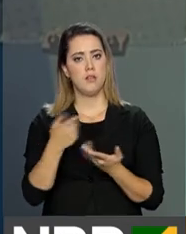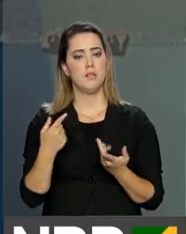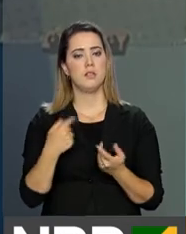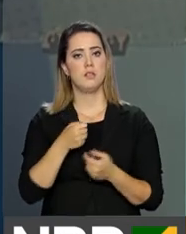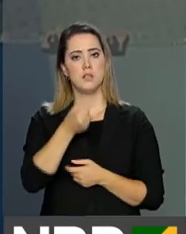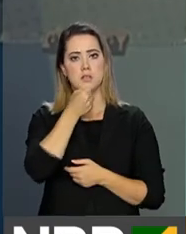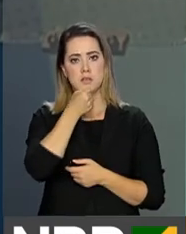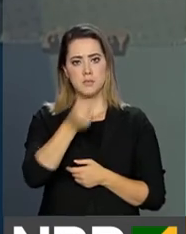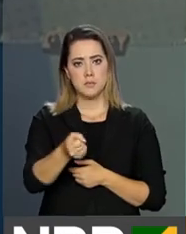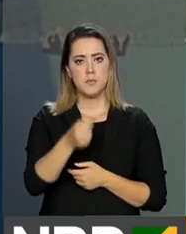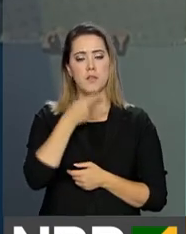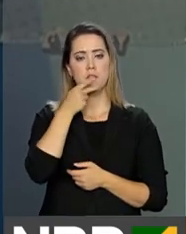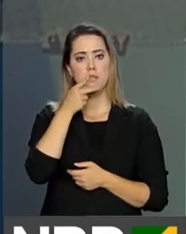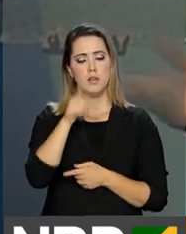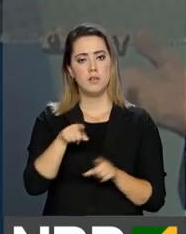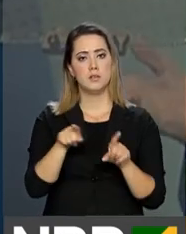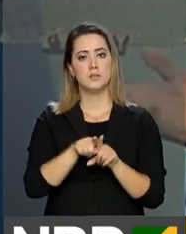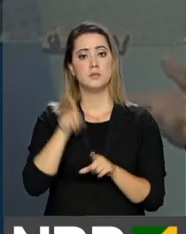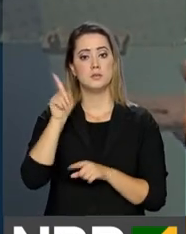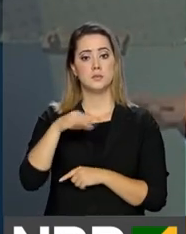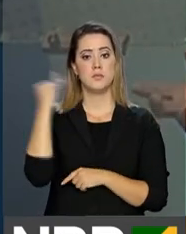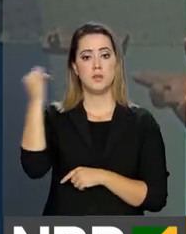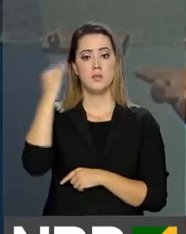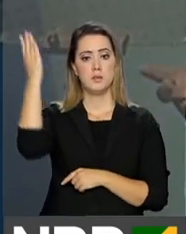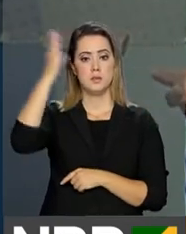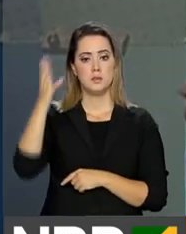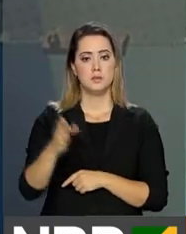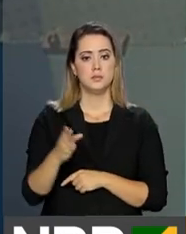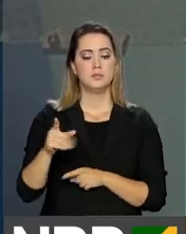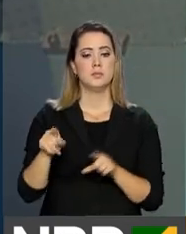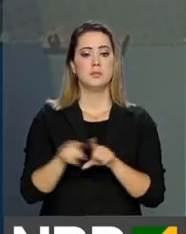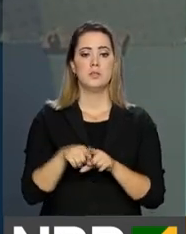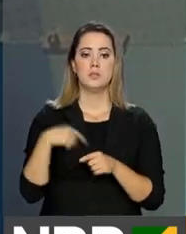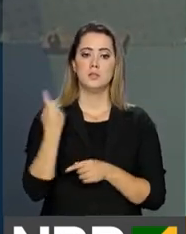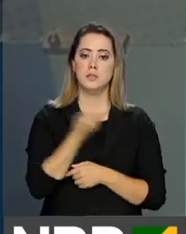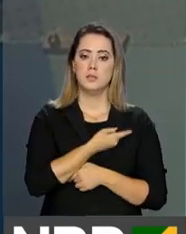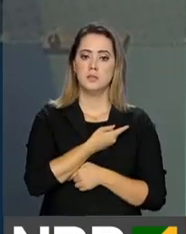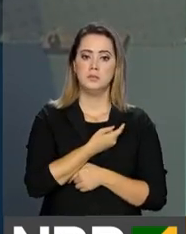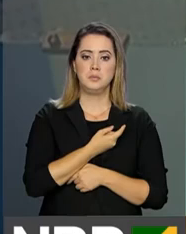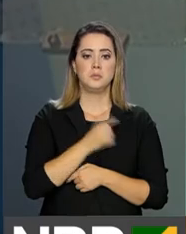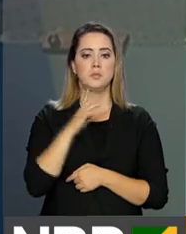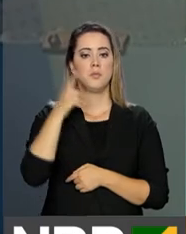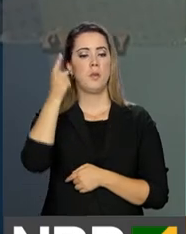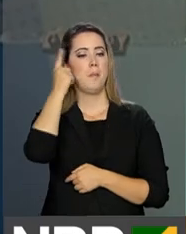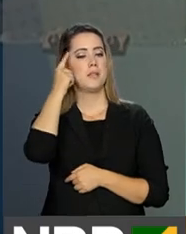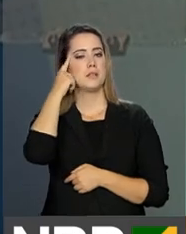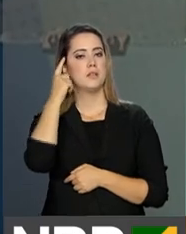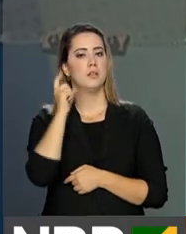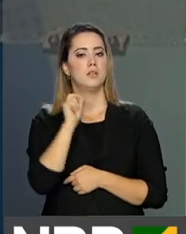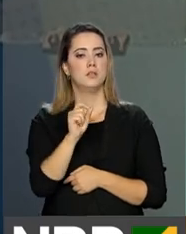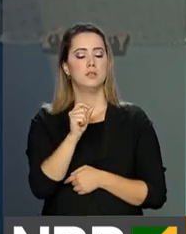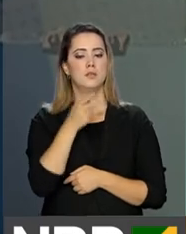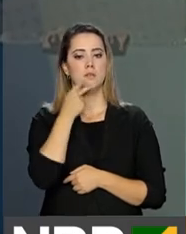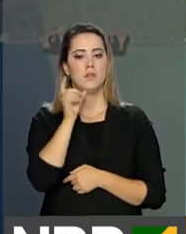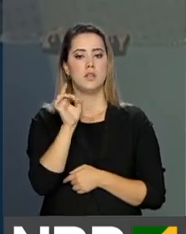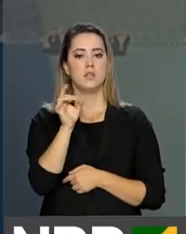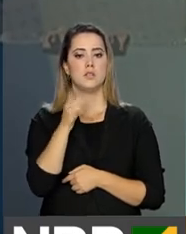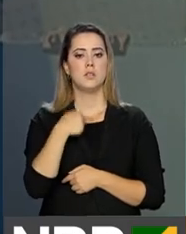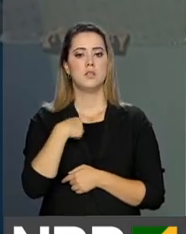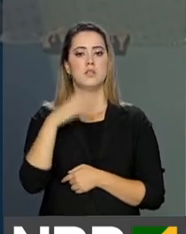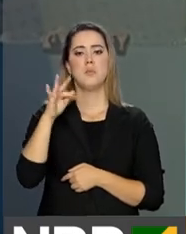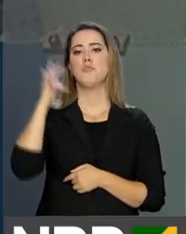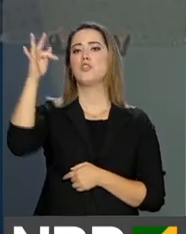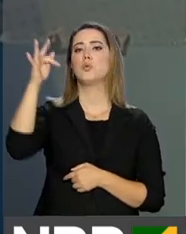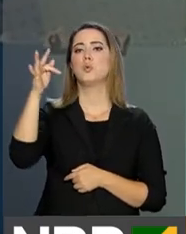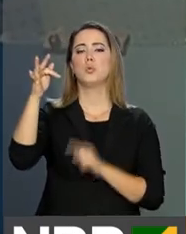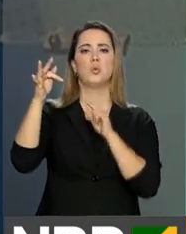der uma entrevista fale sobre isso, porque é importante para o Brasil, não é? Nós não estamos pensando que quando você fala muito assim, bom, isso é para o